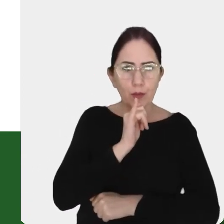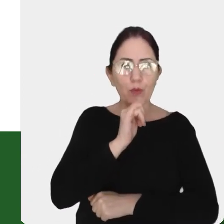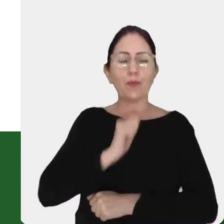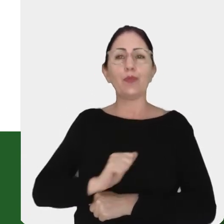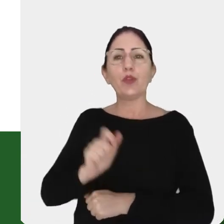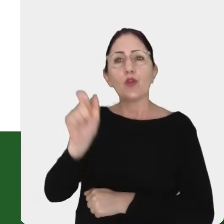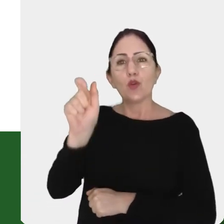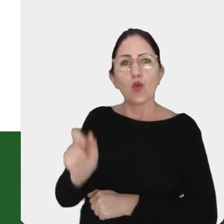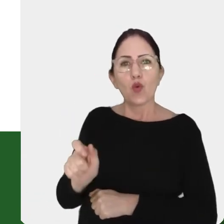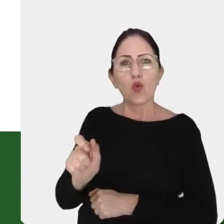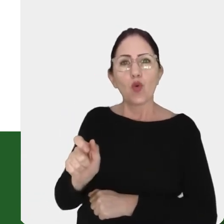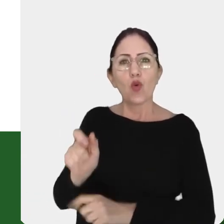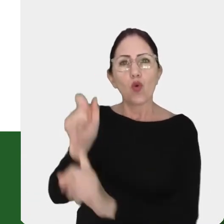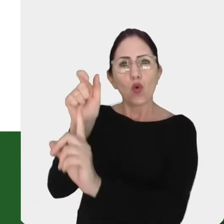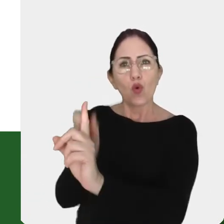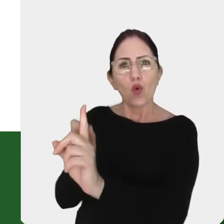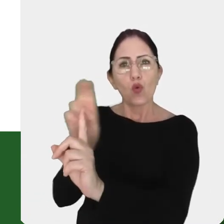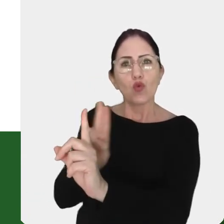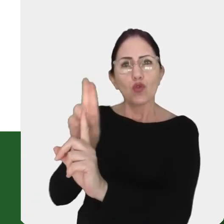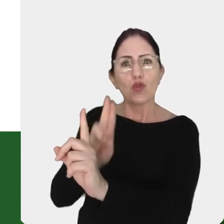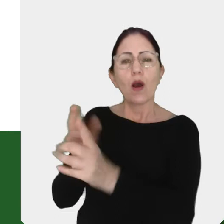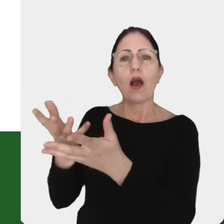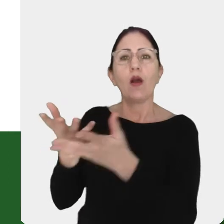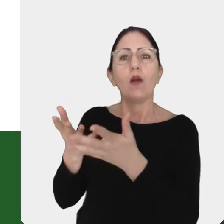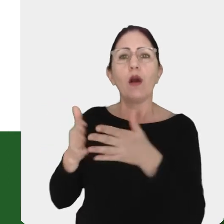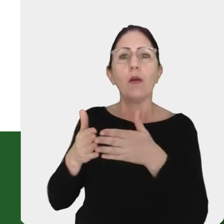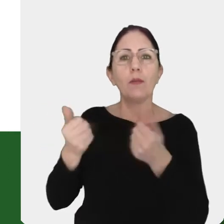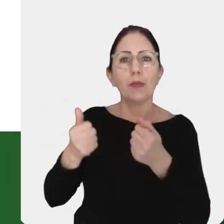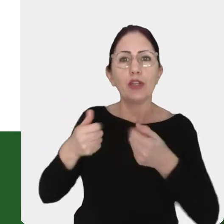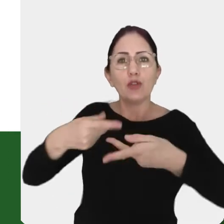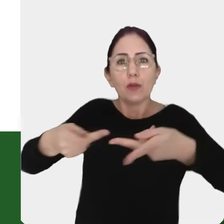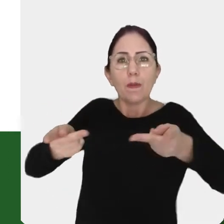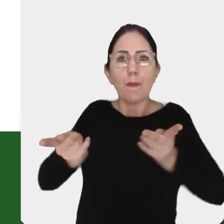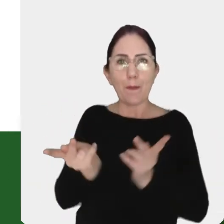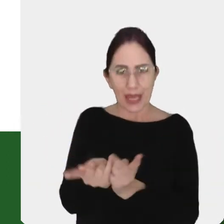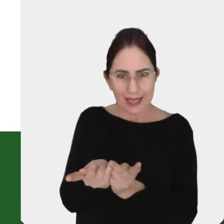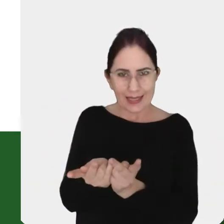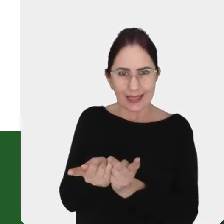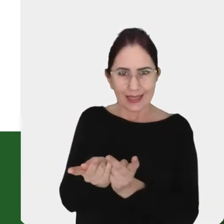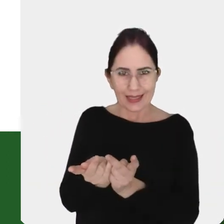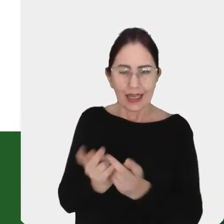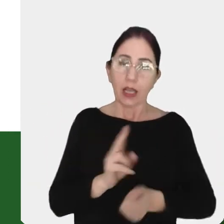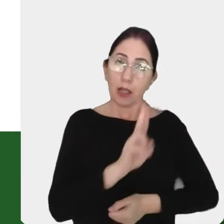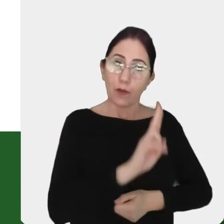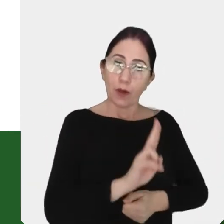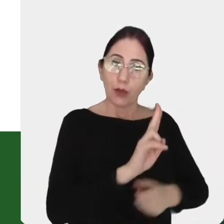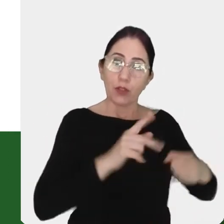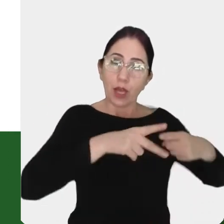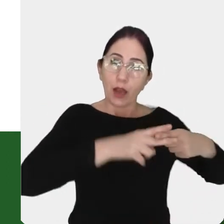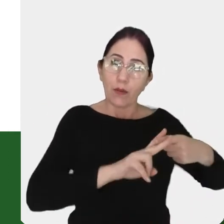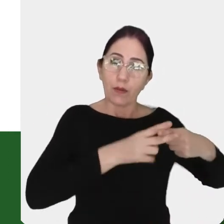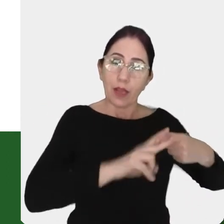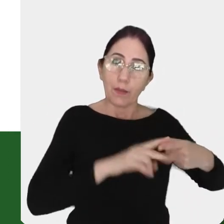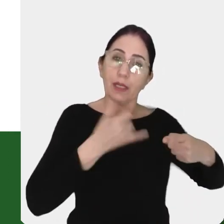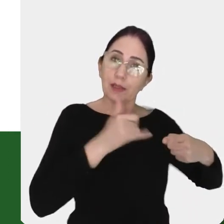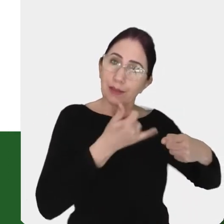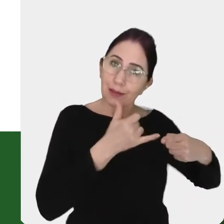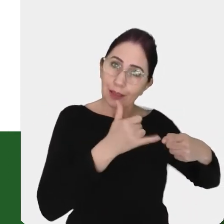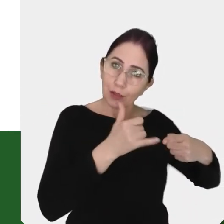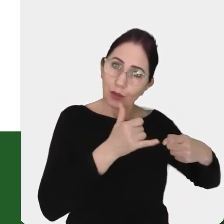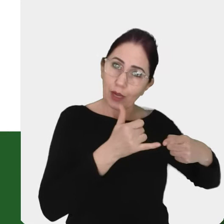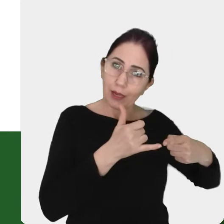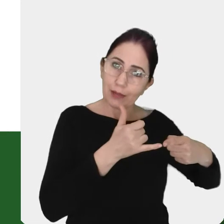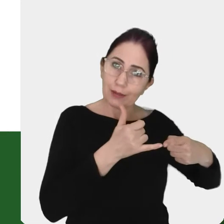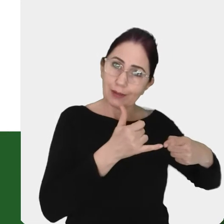quer, digamos, pedir uma pizza. Ele vai fazer isso pelo celular. Então, a tarefa dele, né, é conseguir pedir essa